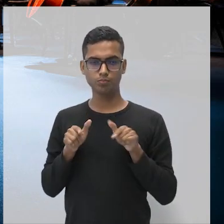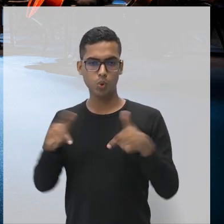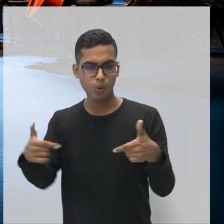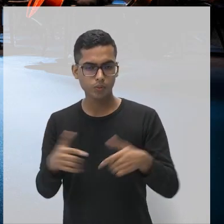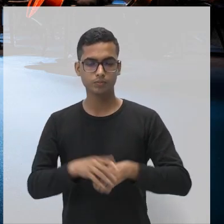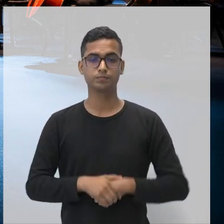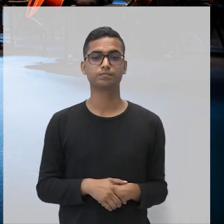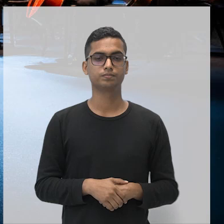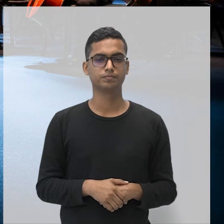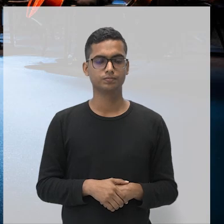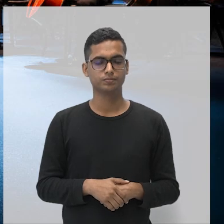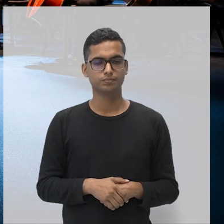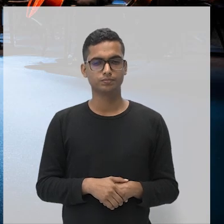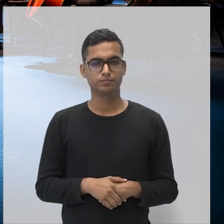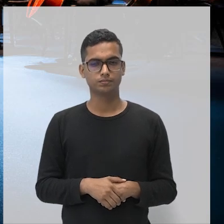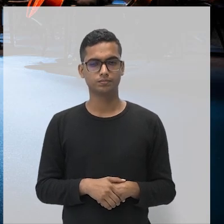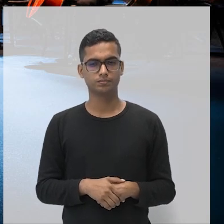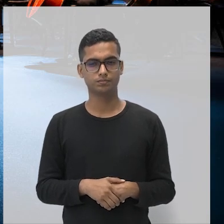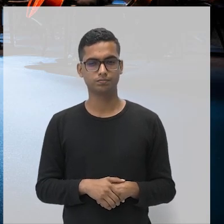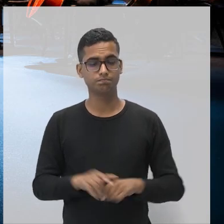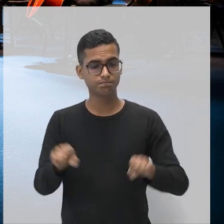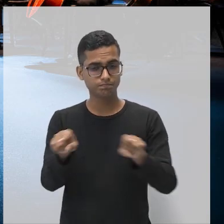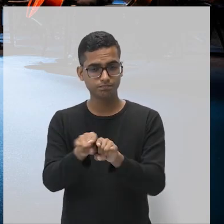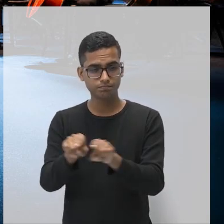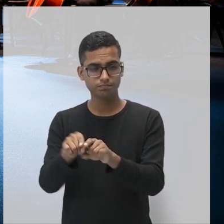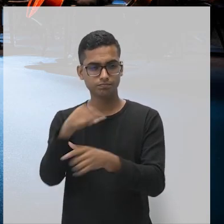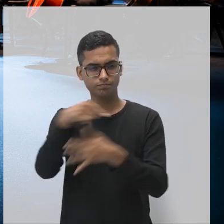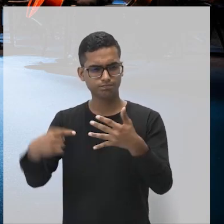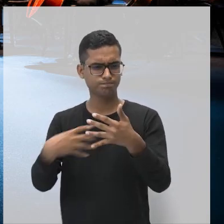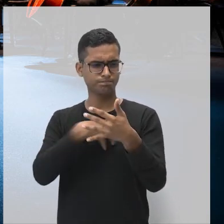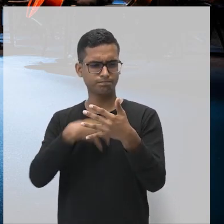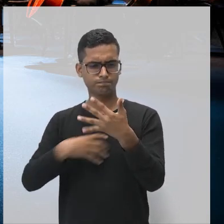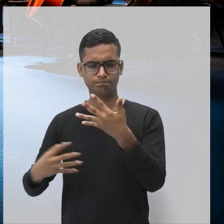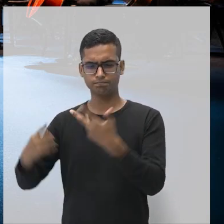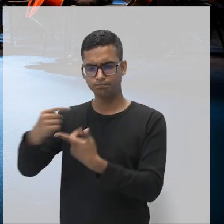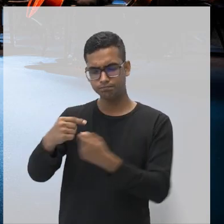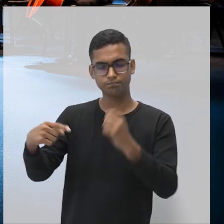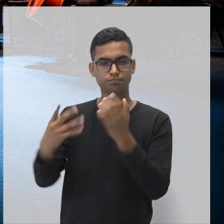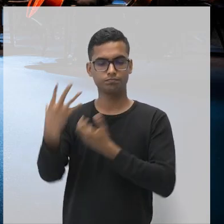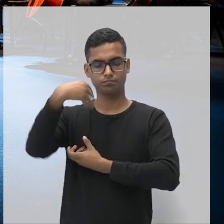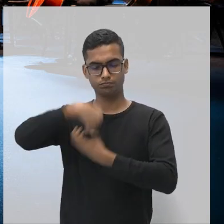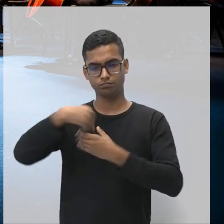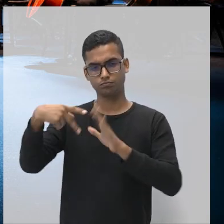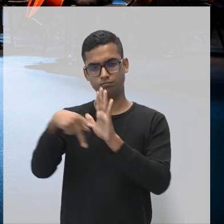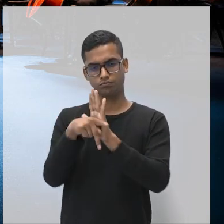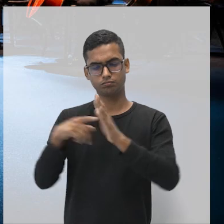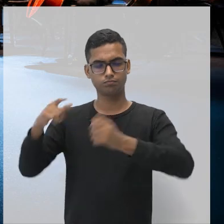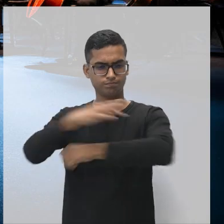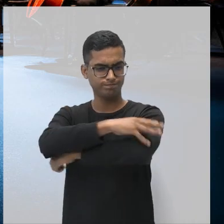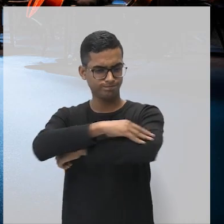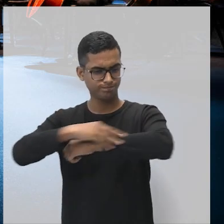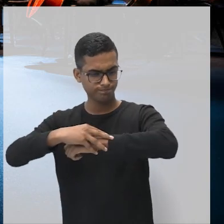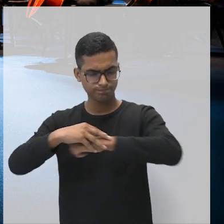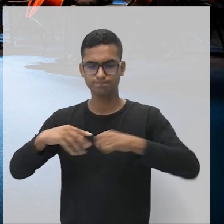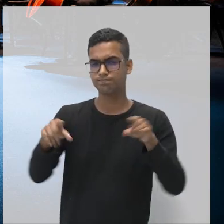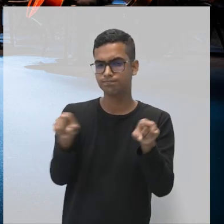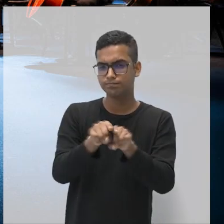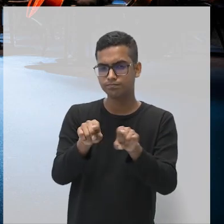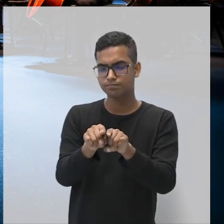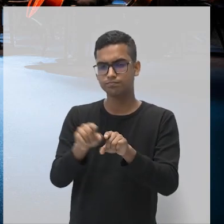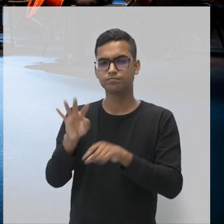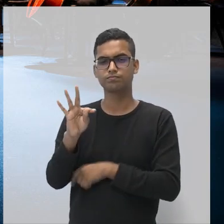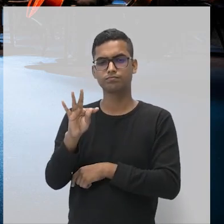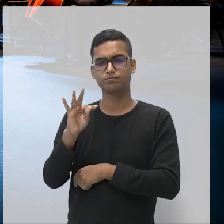Simultaneamente, sensores presentes nos músculos, articulações e tendões enviam informações